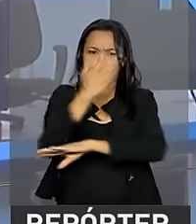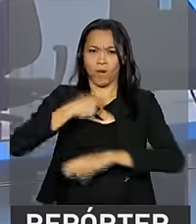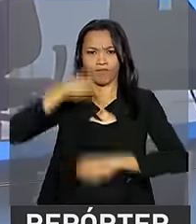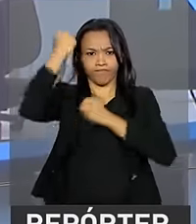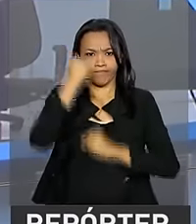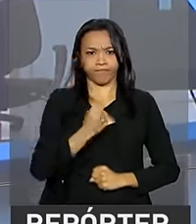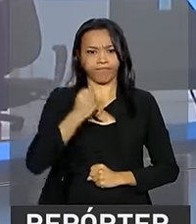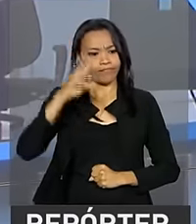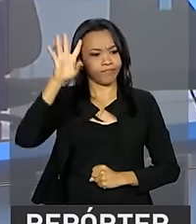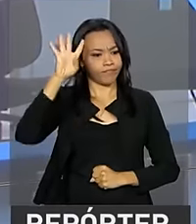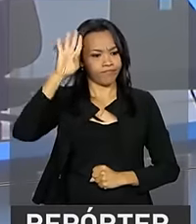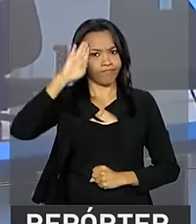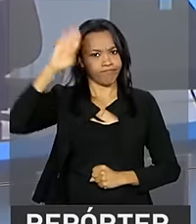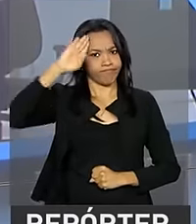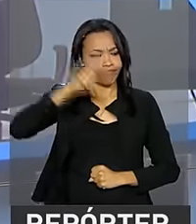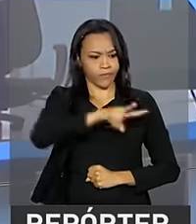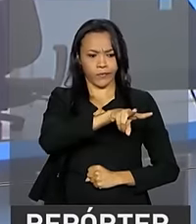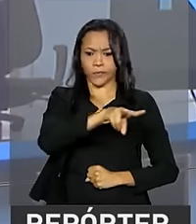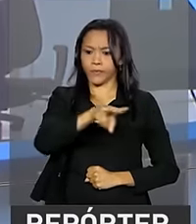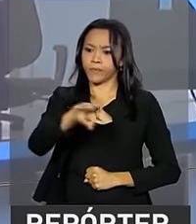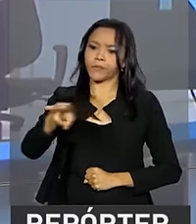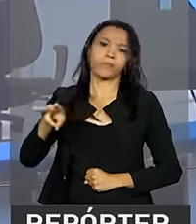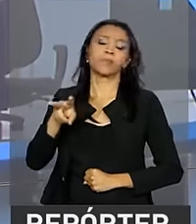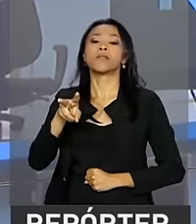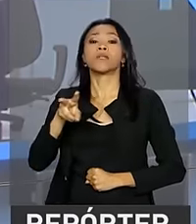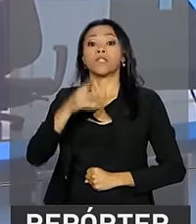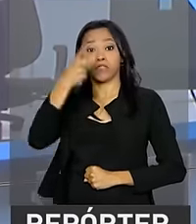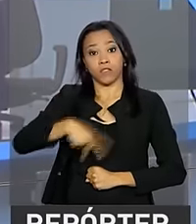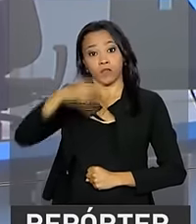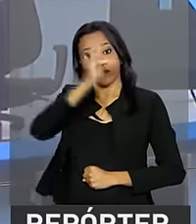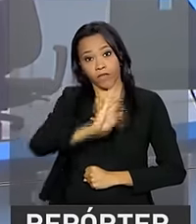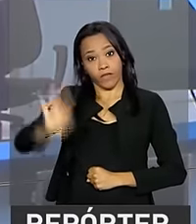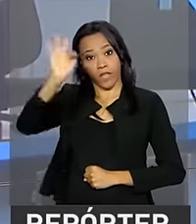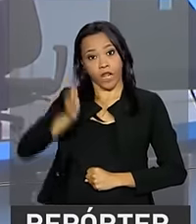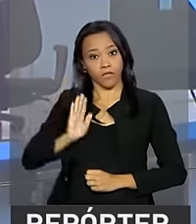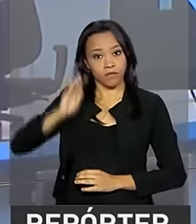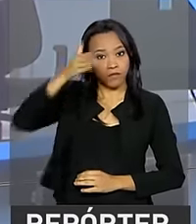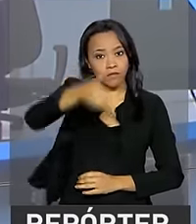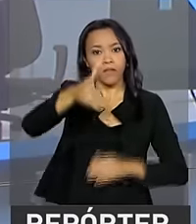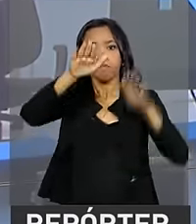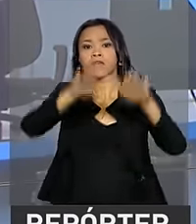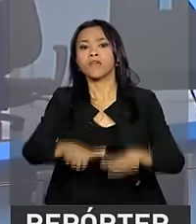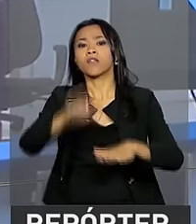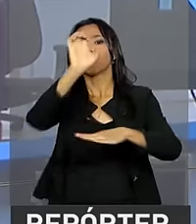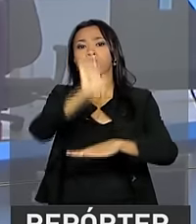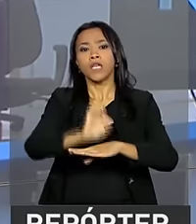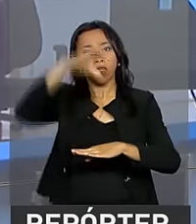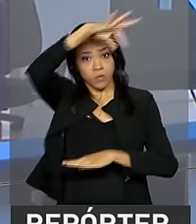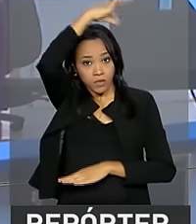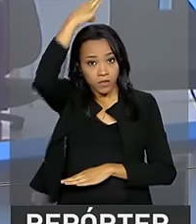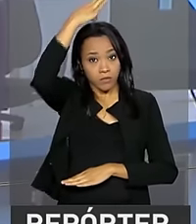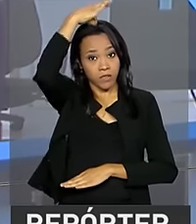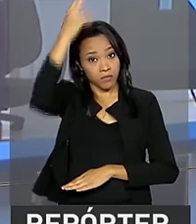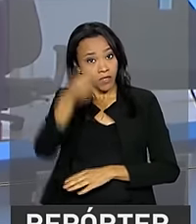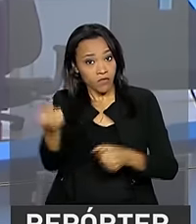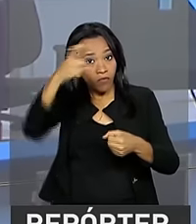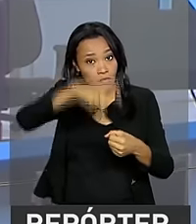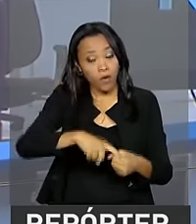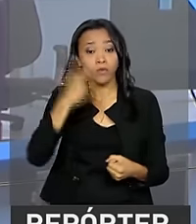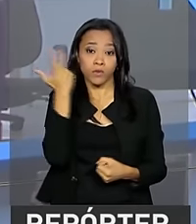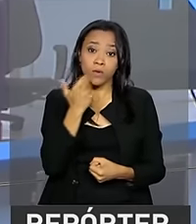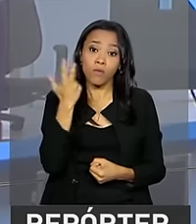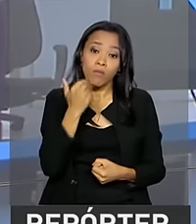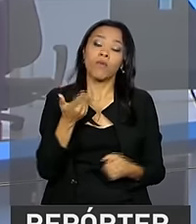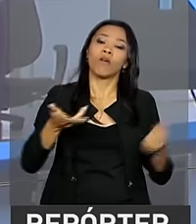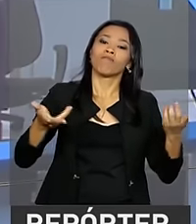o ministro da Defesa, Raul Jungmann, as tropas federais vão ficar o tempo necessário para que a ordem seja restabelecida. E, se